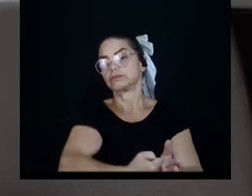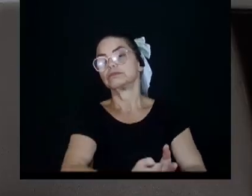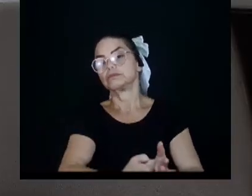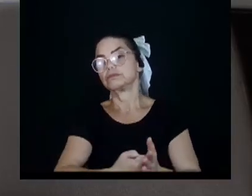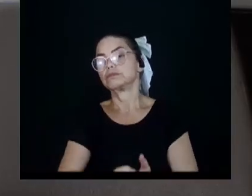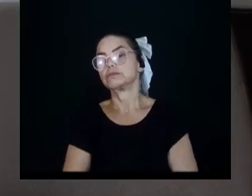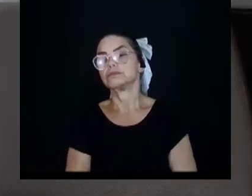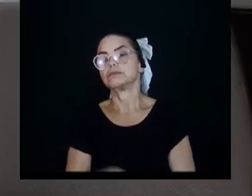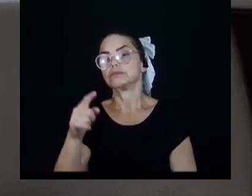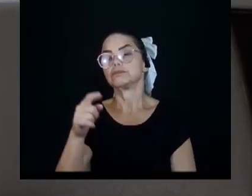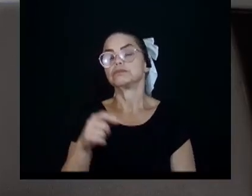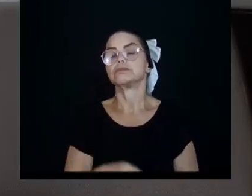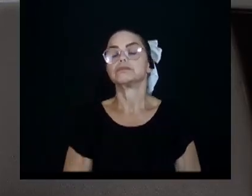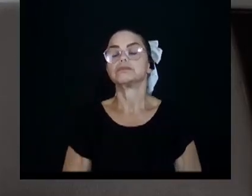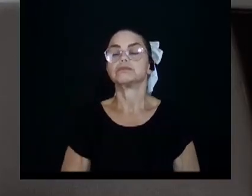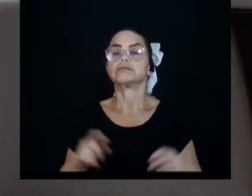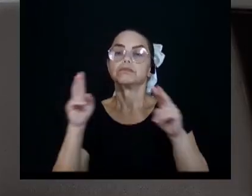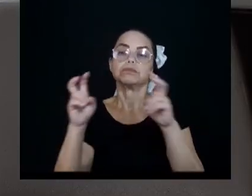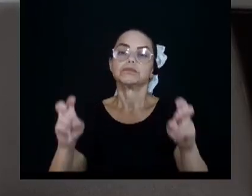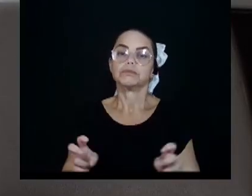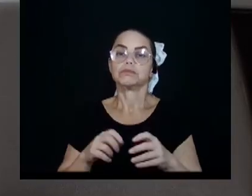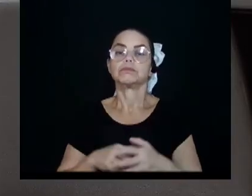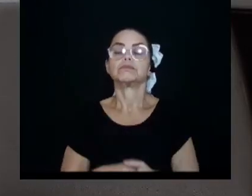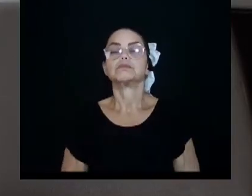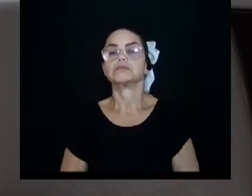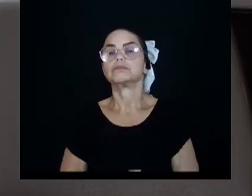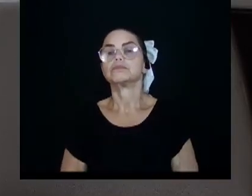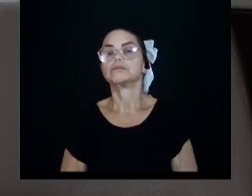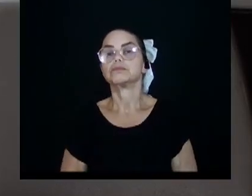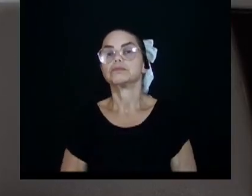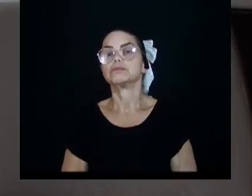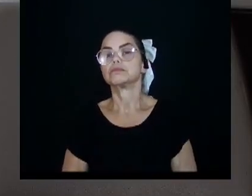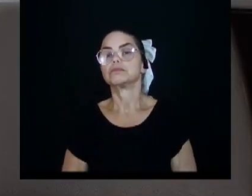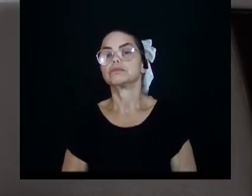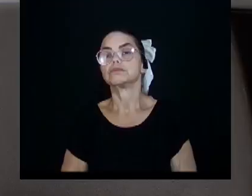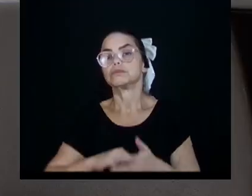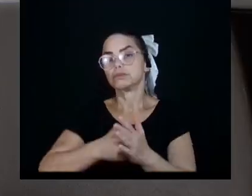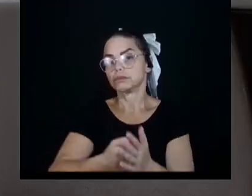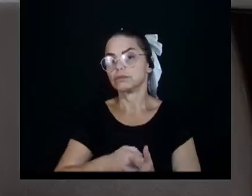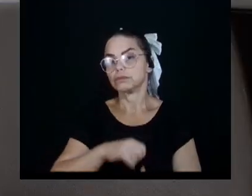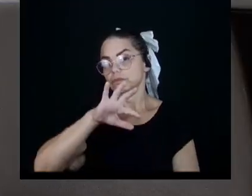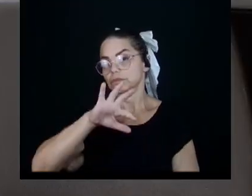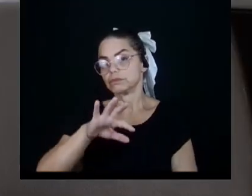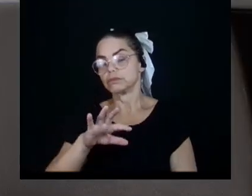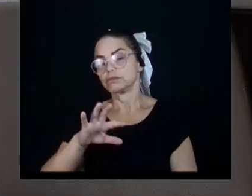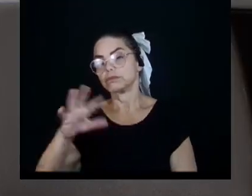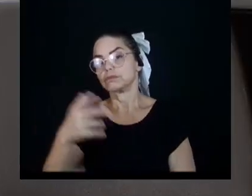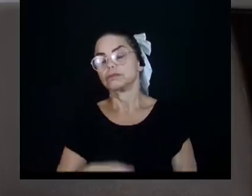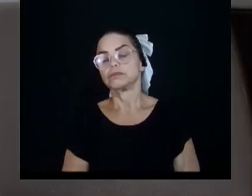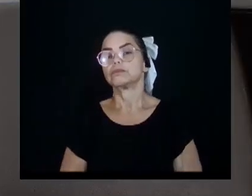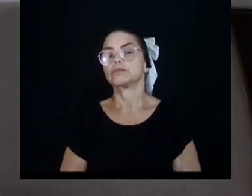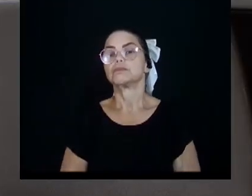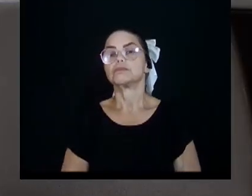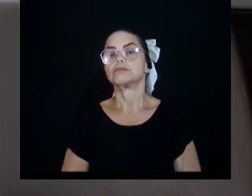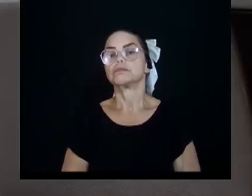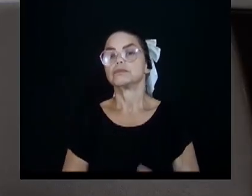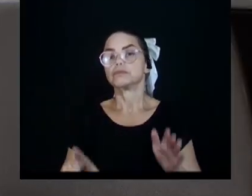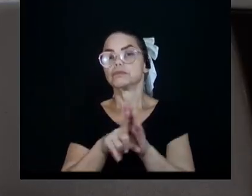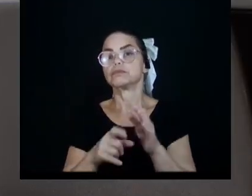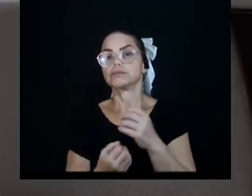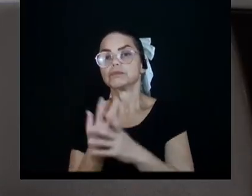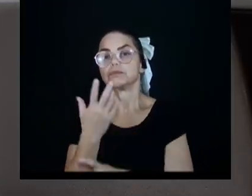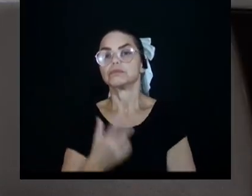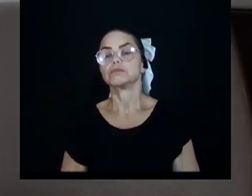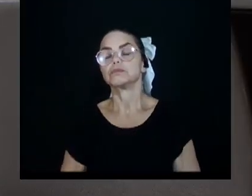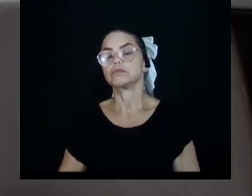sobre essa lei também e esse veto que aconteceu e como que está o processo de agora. Não, muito legal. Vocês veem que assim, né, o